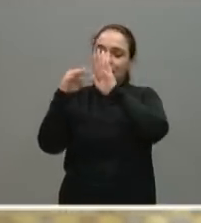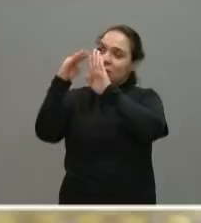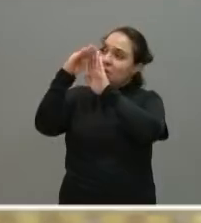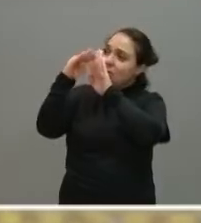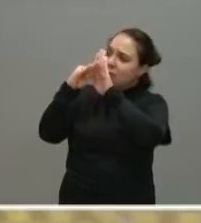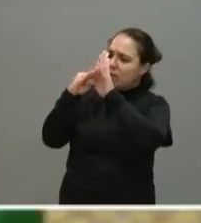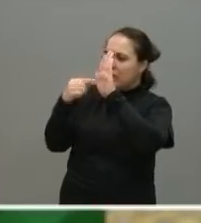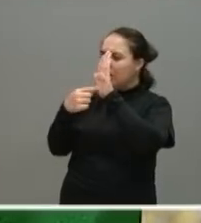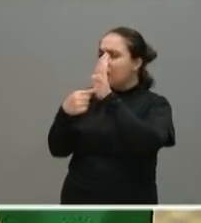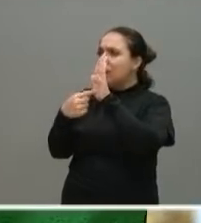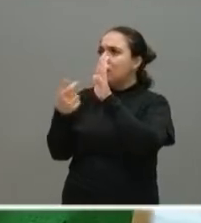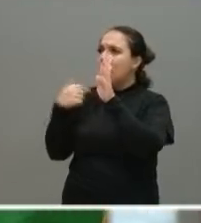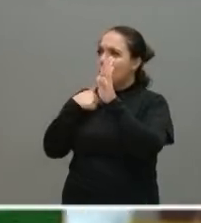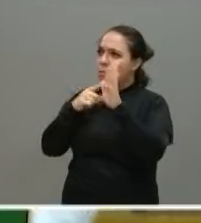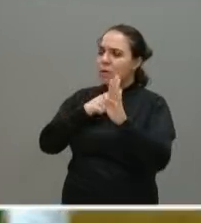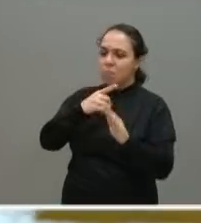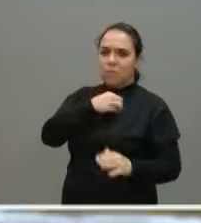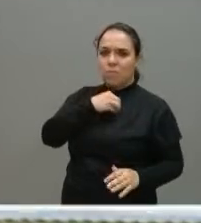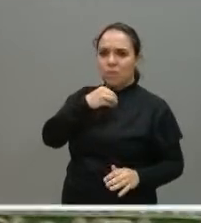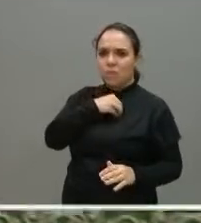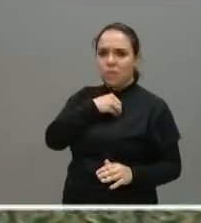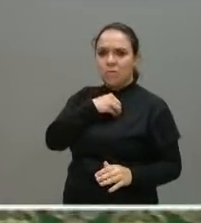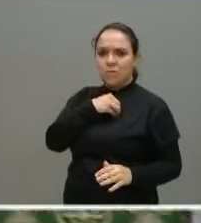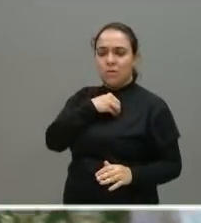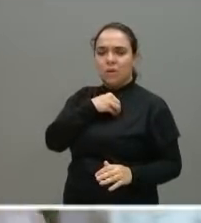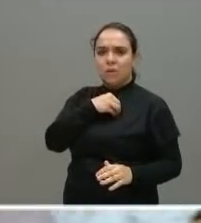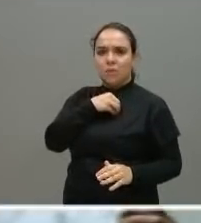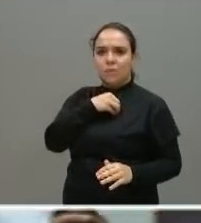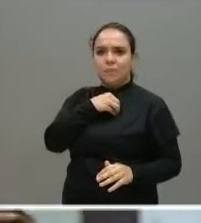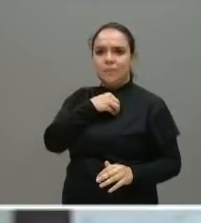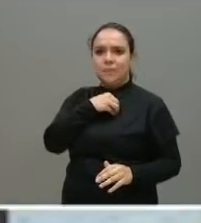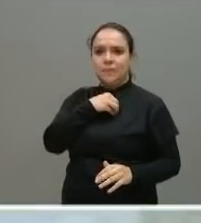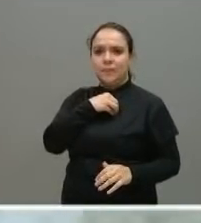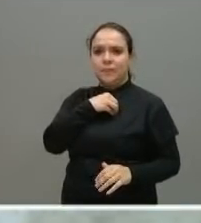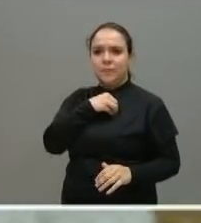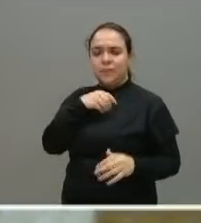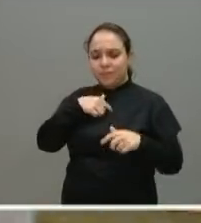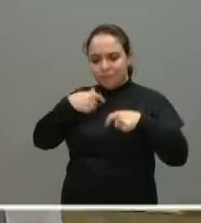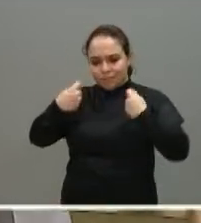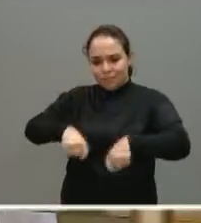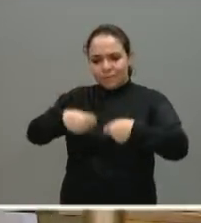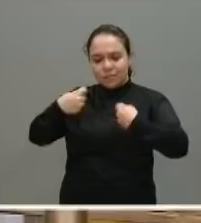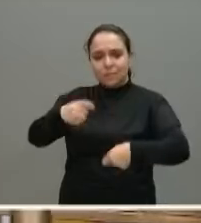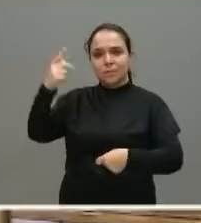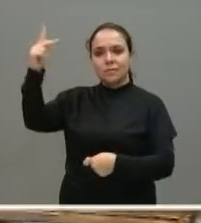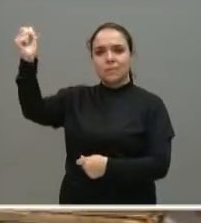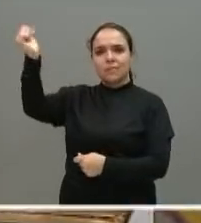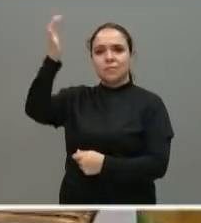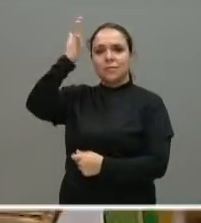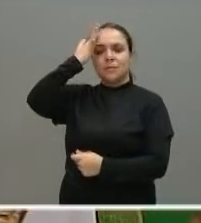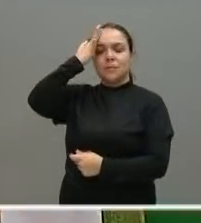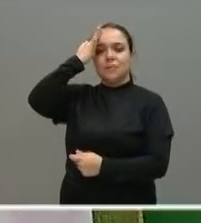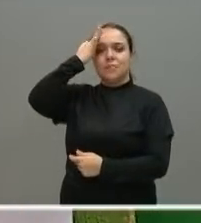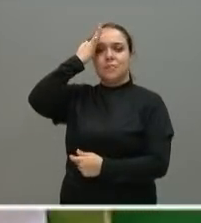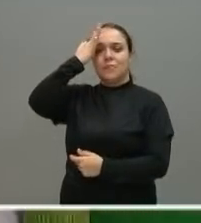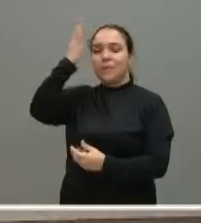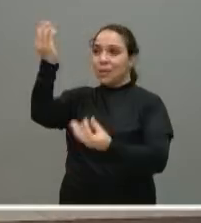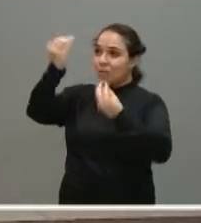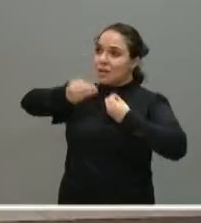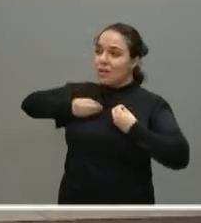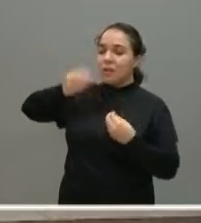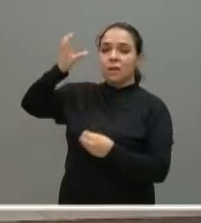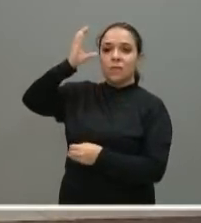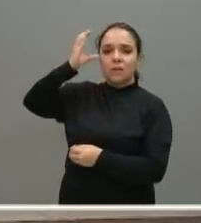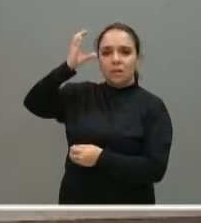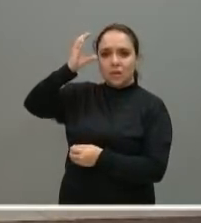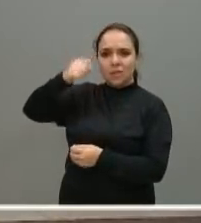dai-me consciência de quanto eu sou necessitado da tua graça, dai-me consciência do quanto